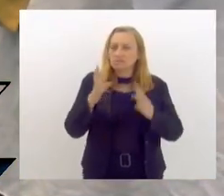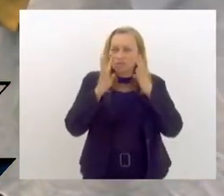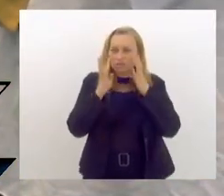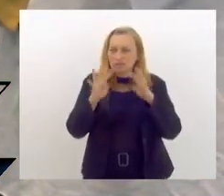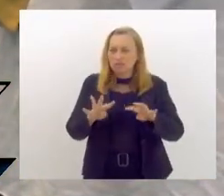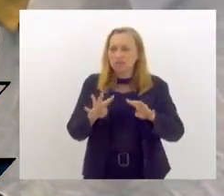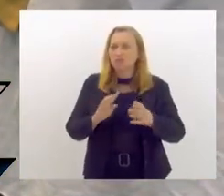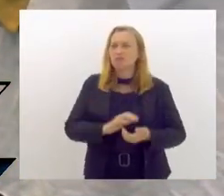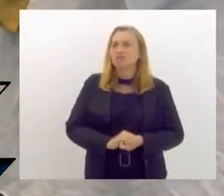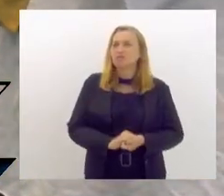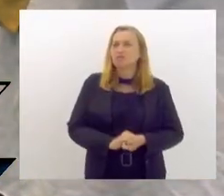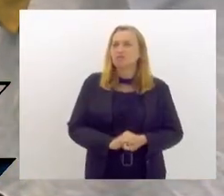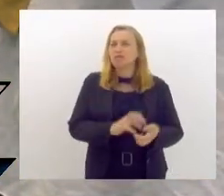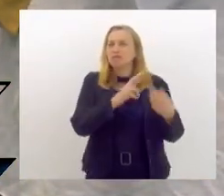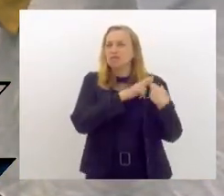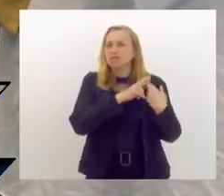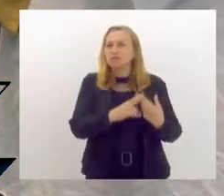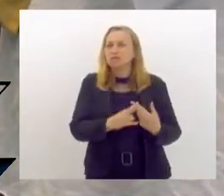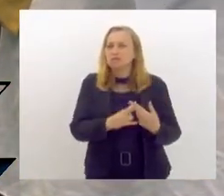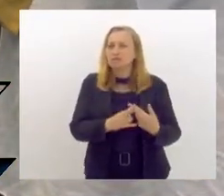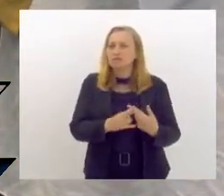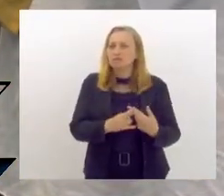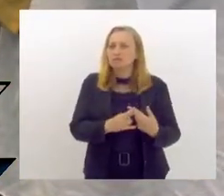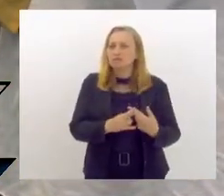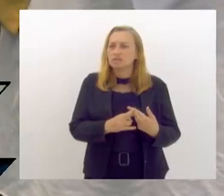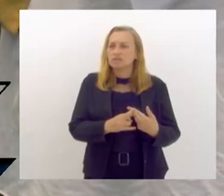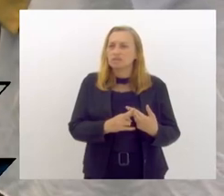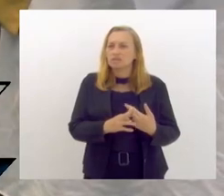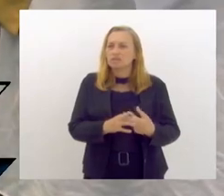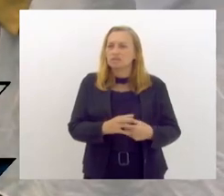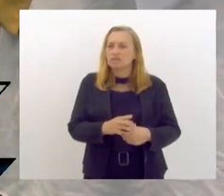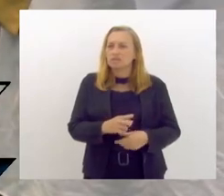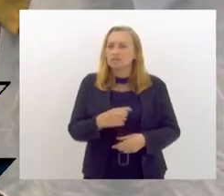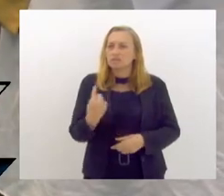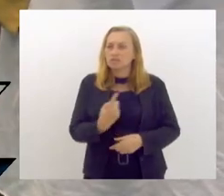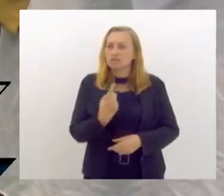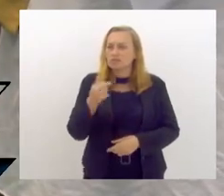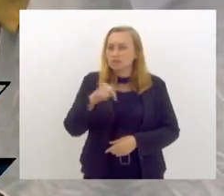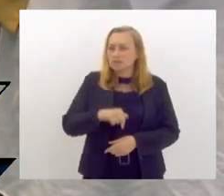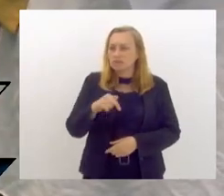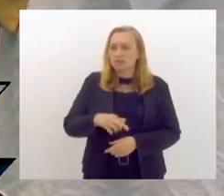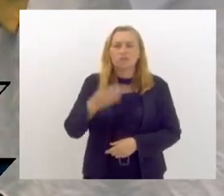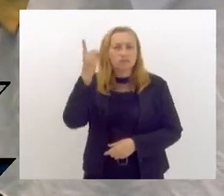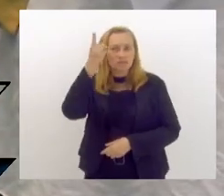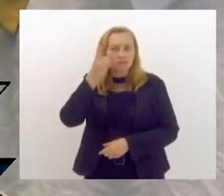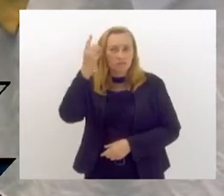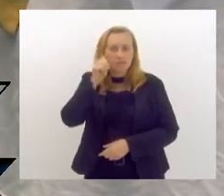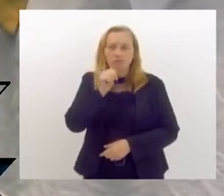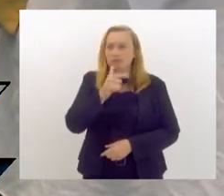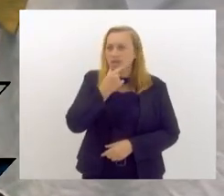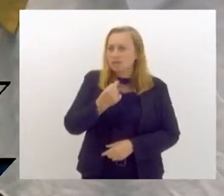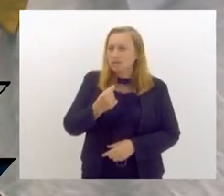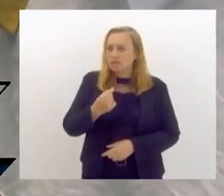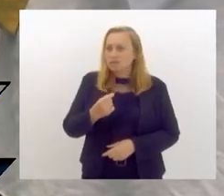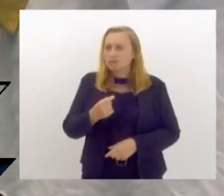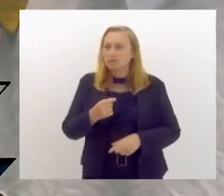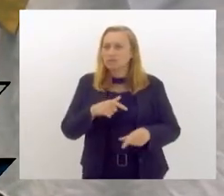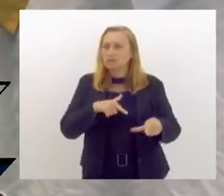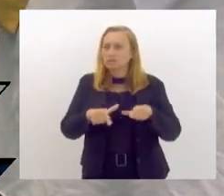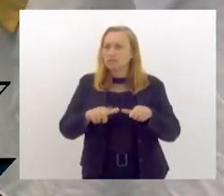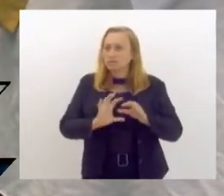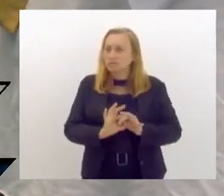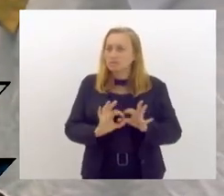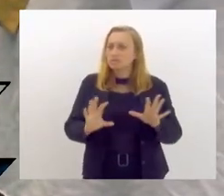atenção da responsabilidade que recai sobre os nossos ombros. Nós estamos aqui, deputadas e deputados, para que, no exercício